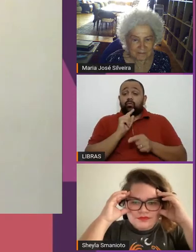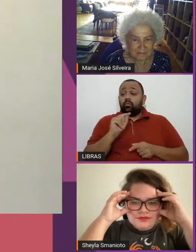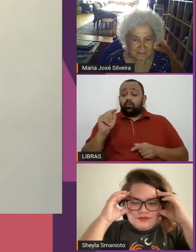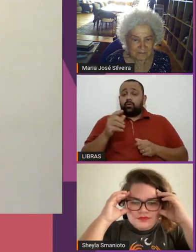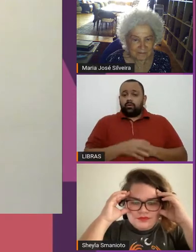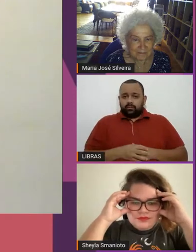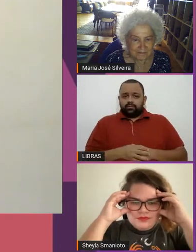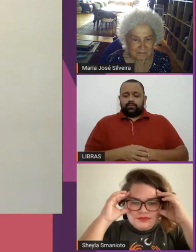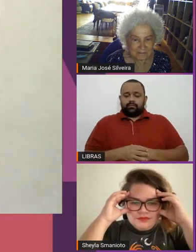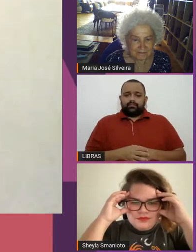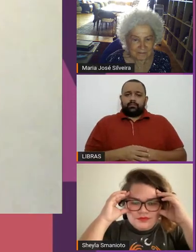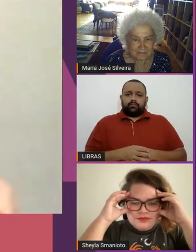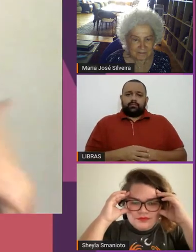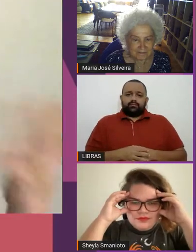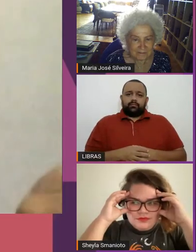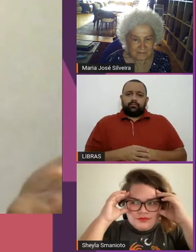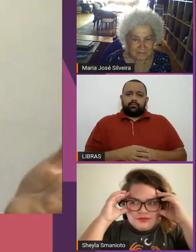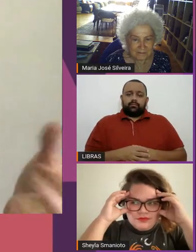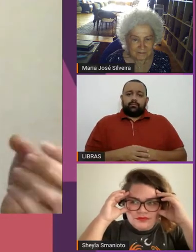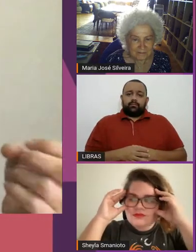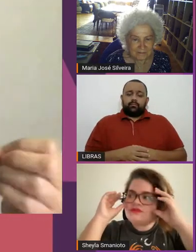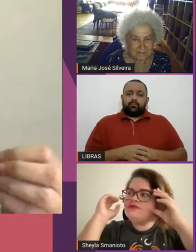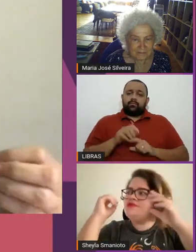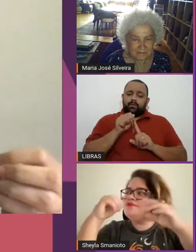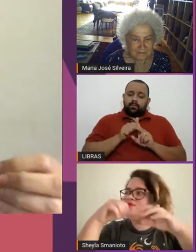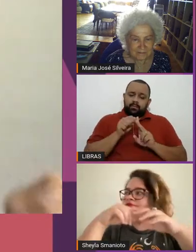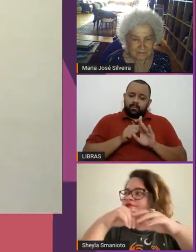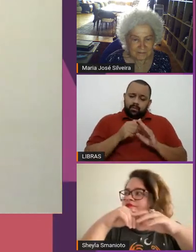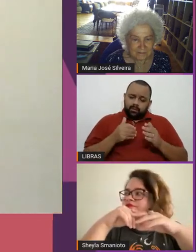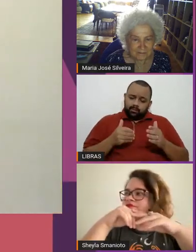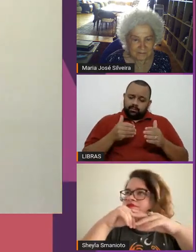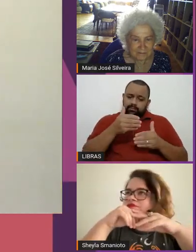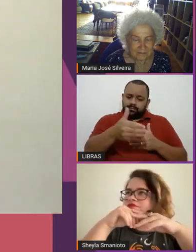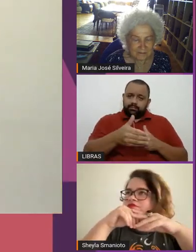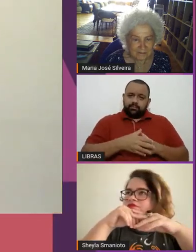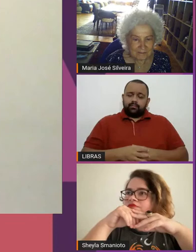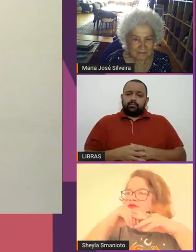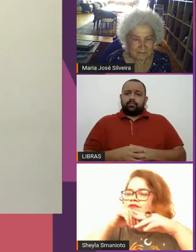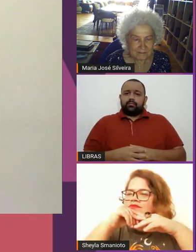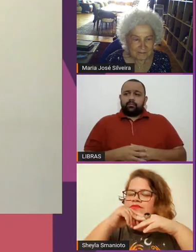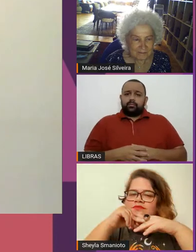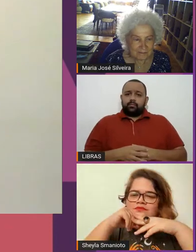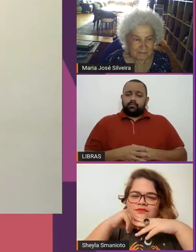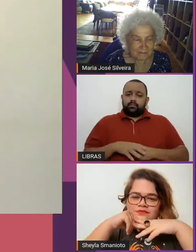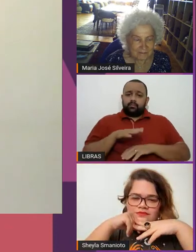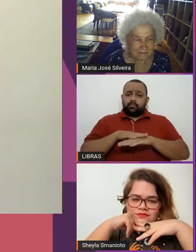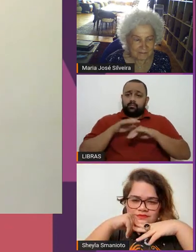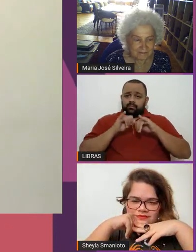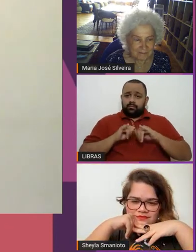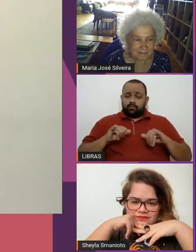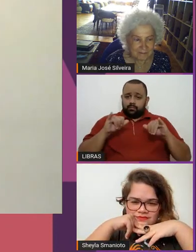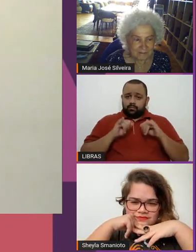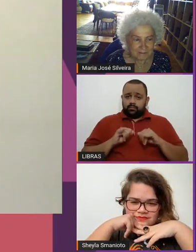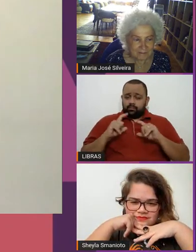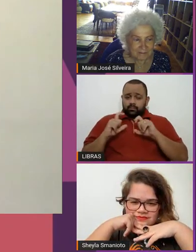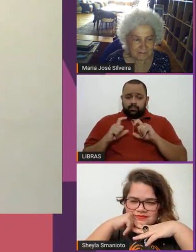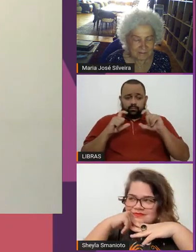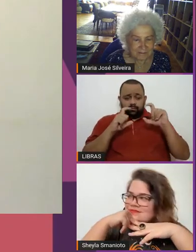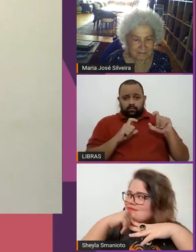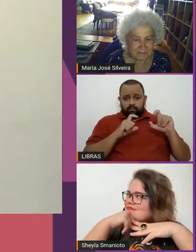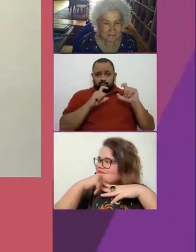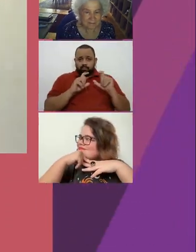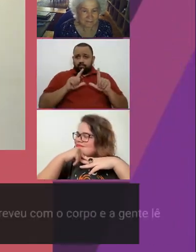o criminoso os meses depois eu fui umas produção de uma foto de uma fotógrafa